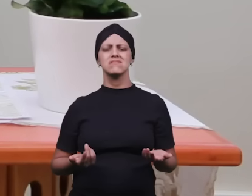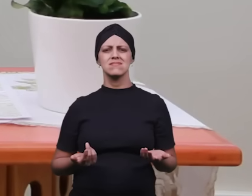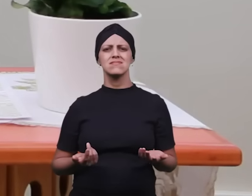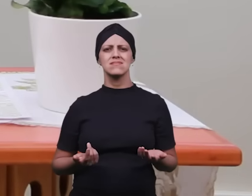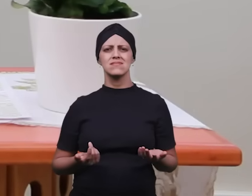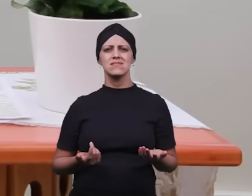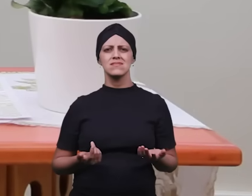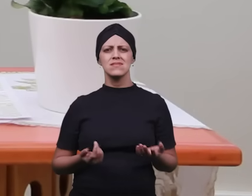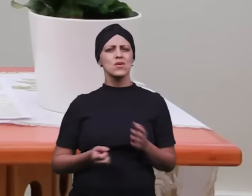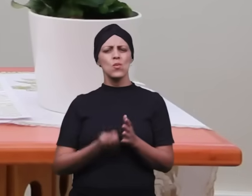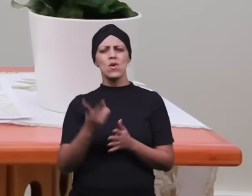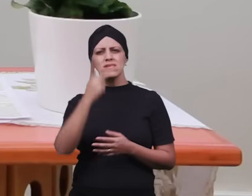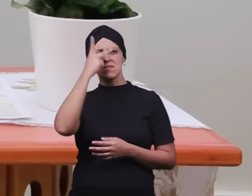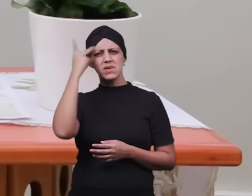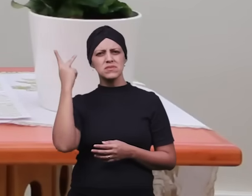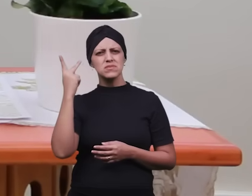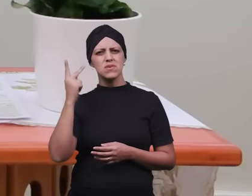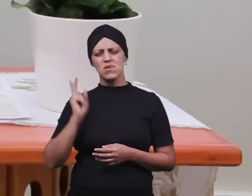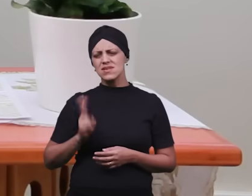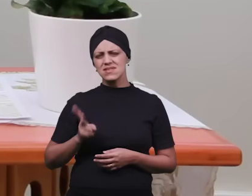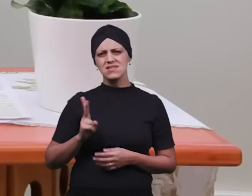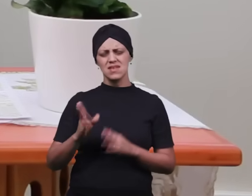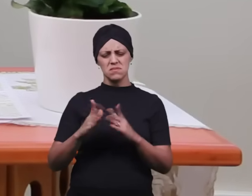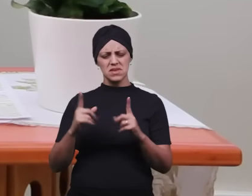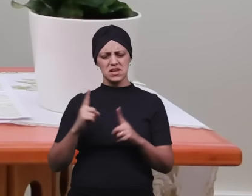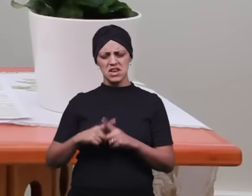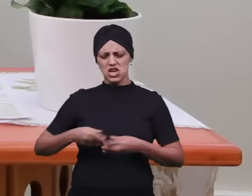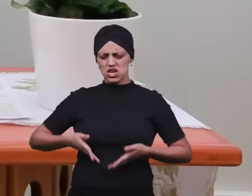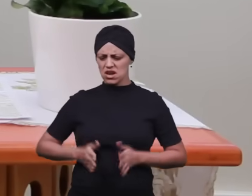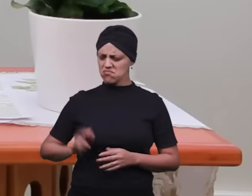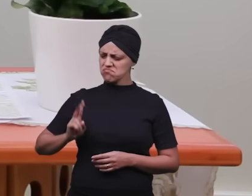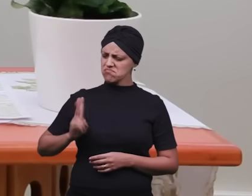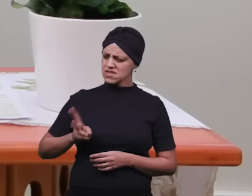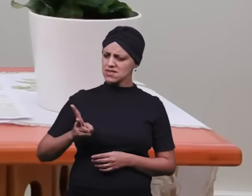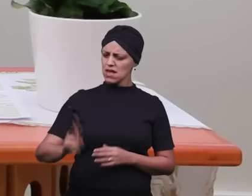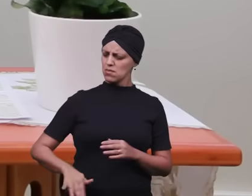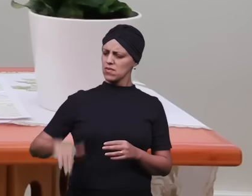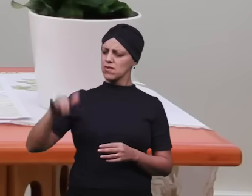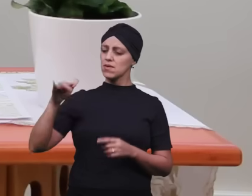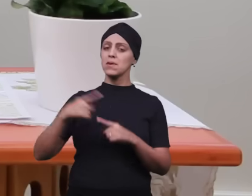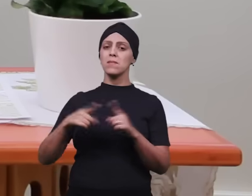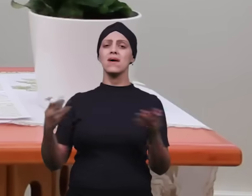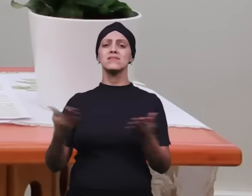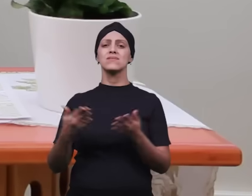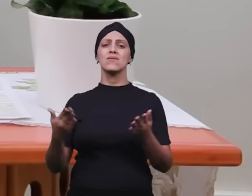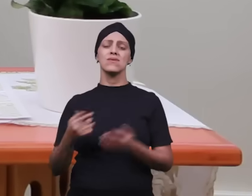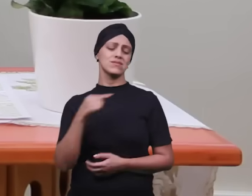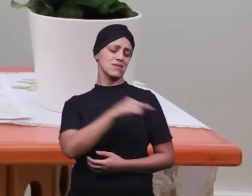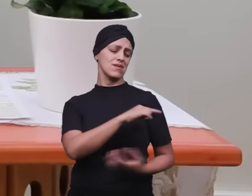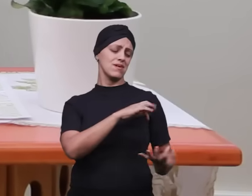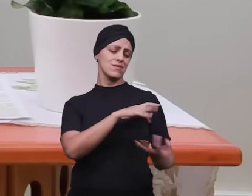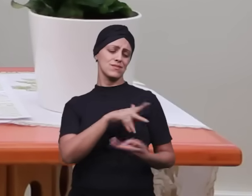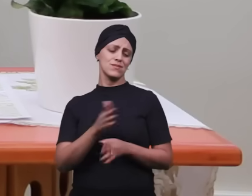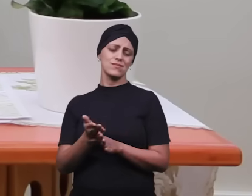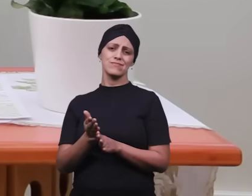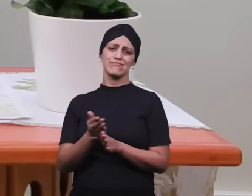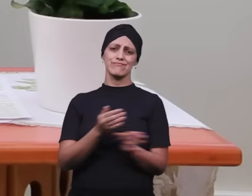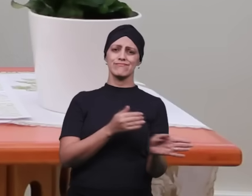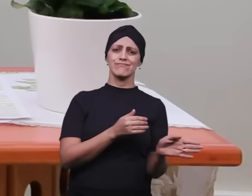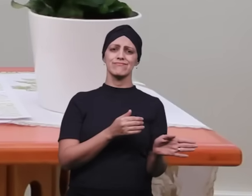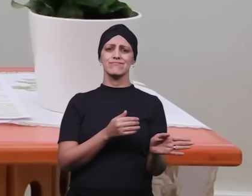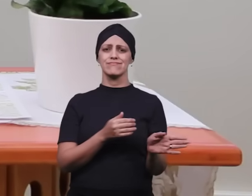vezes nós conhecemos, que nasceram no Evangelho, mas hoje estão no Egito, ou no mundo, longe de